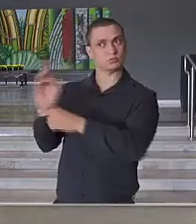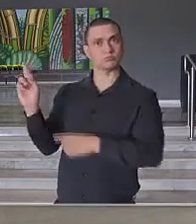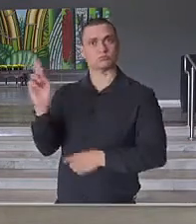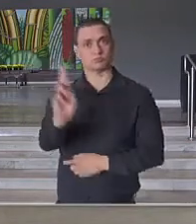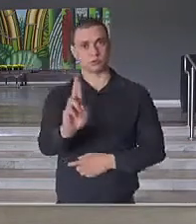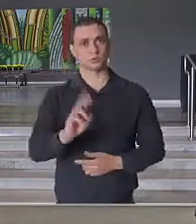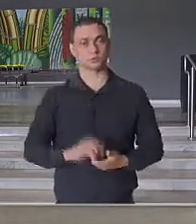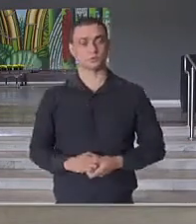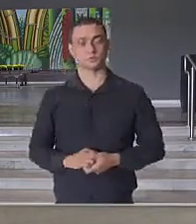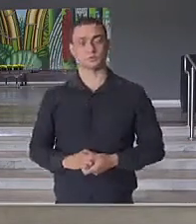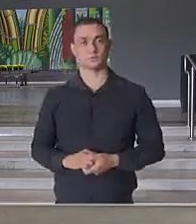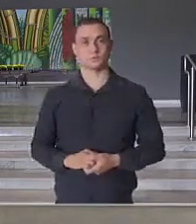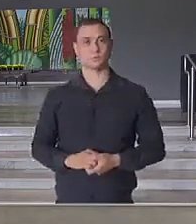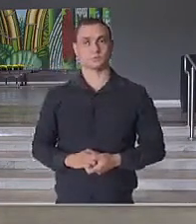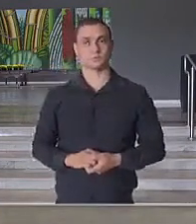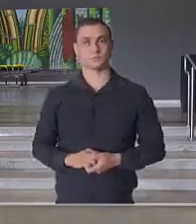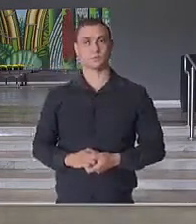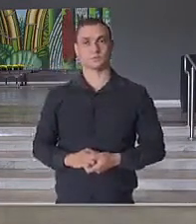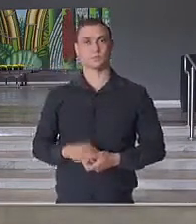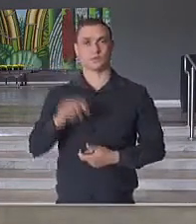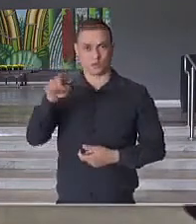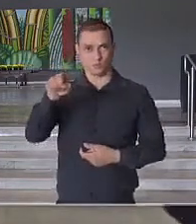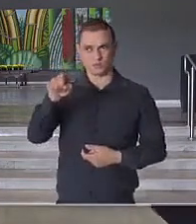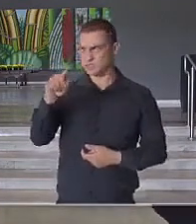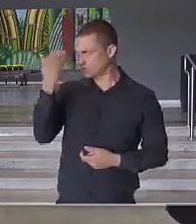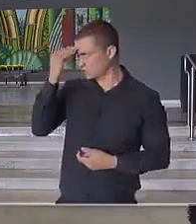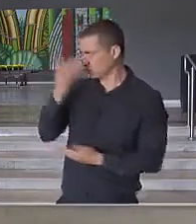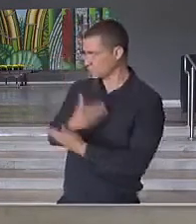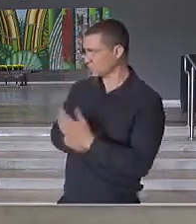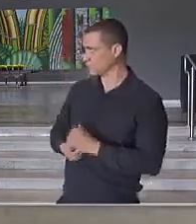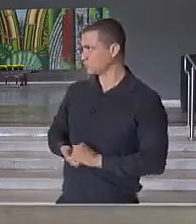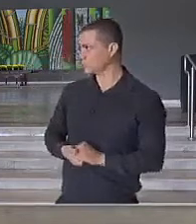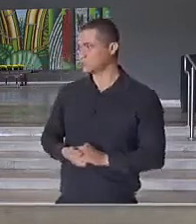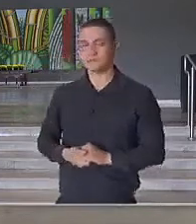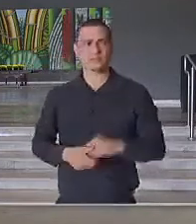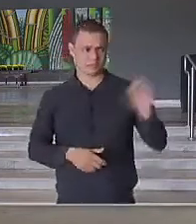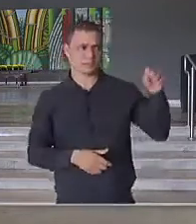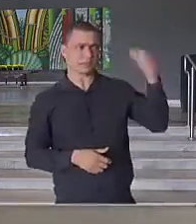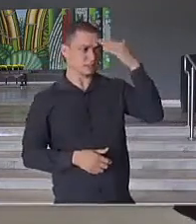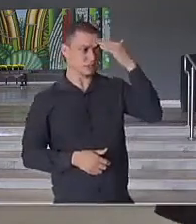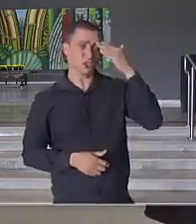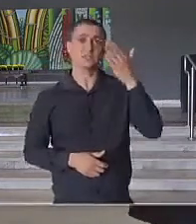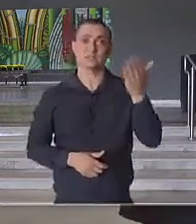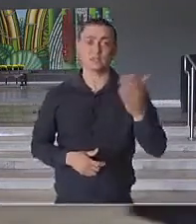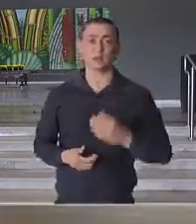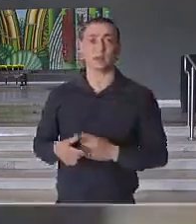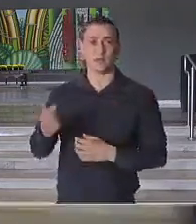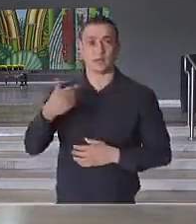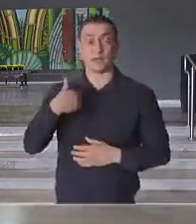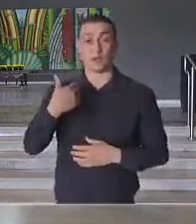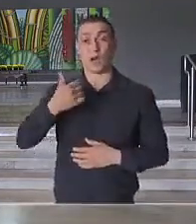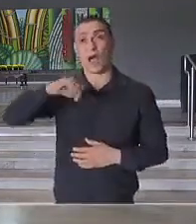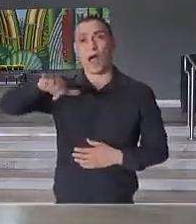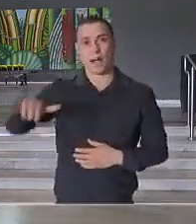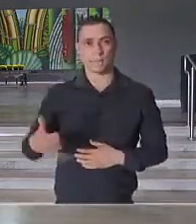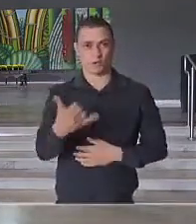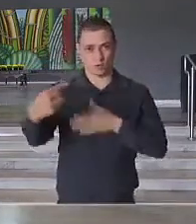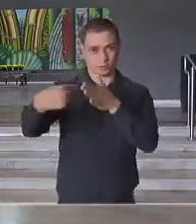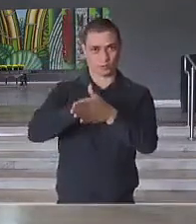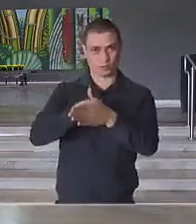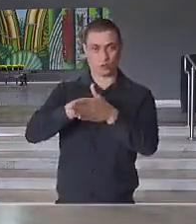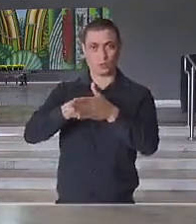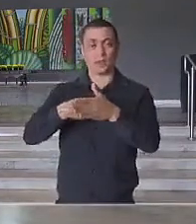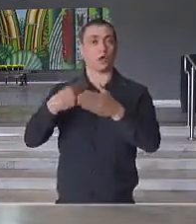da Bruna Macedo. Você compreendeu? Compreendi, sim. Okay. Eu queria até aproveitar a pergunta para lembrar